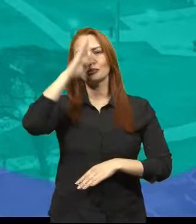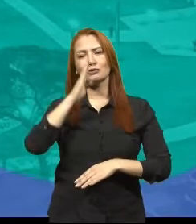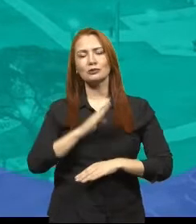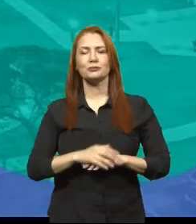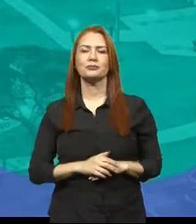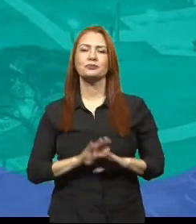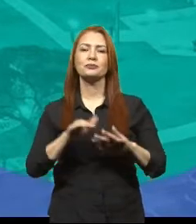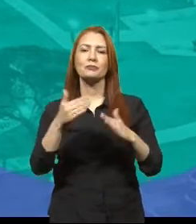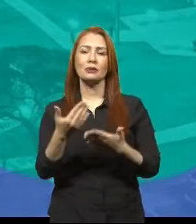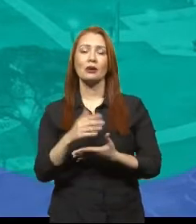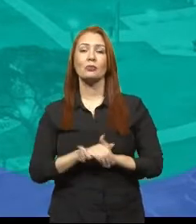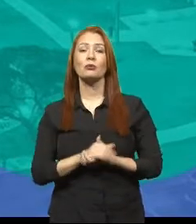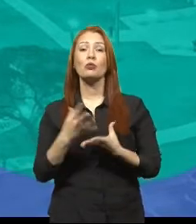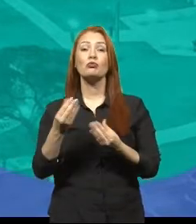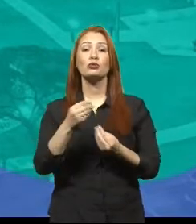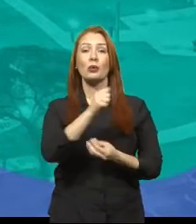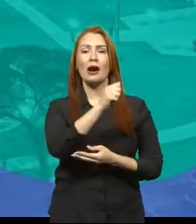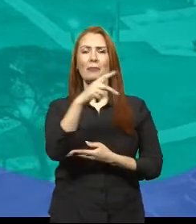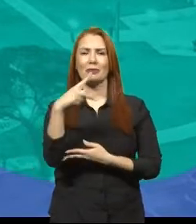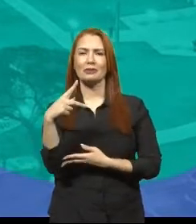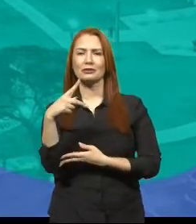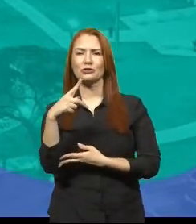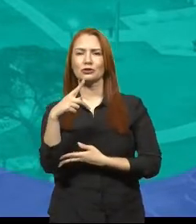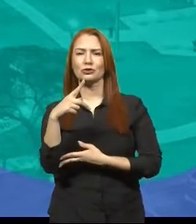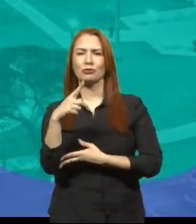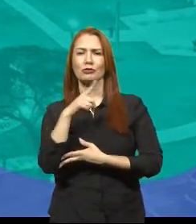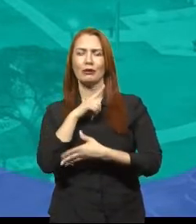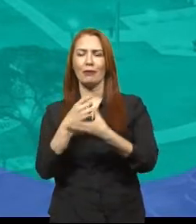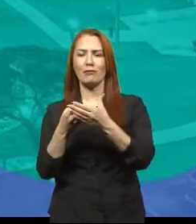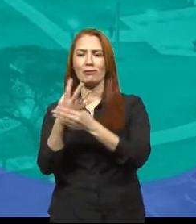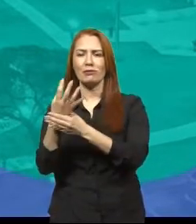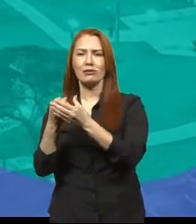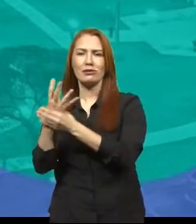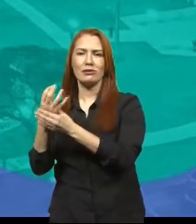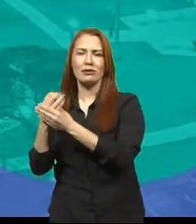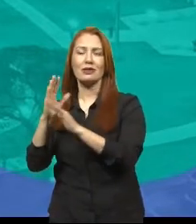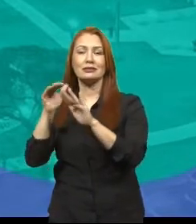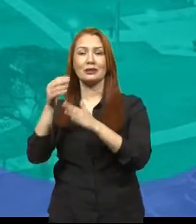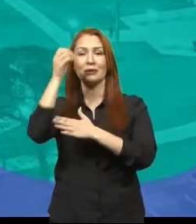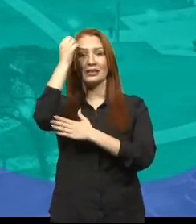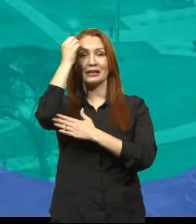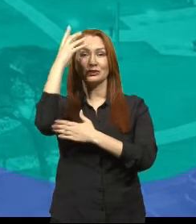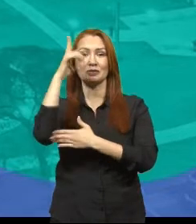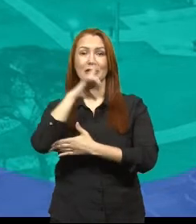Vários aplicativos vão surgir. Na área da criatividade, ela vai ter